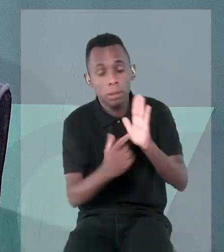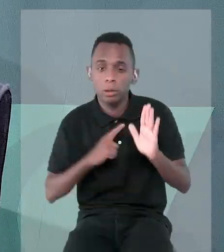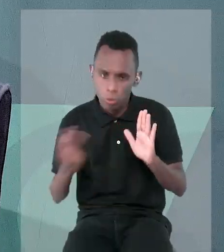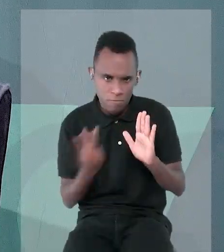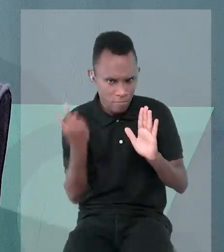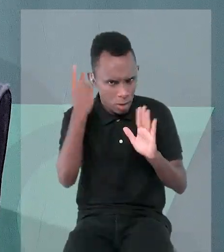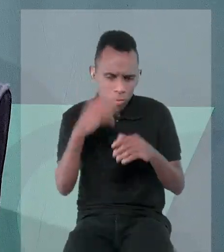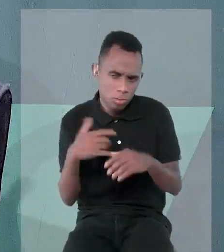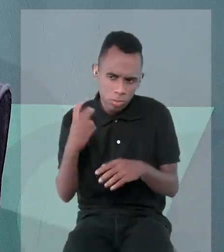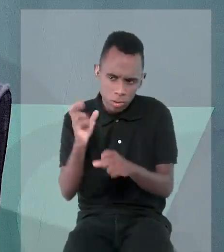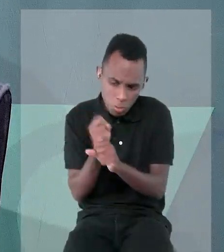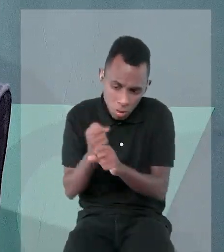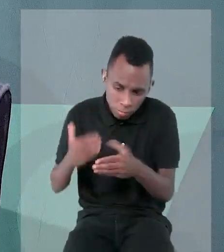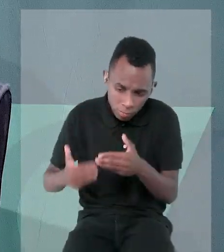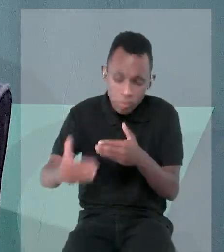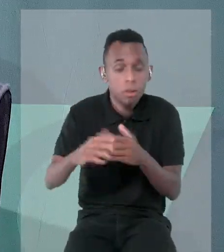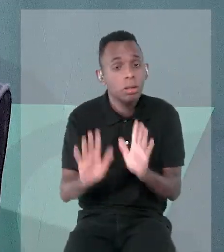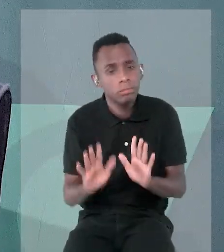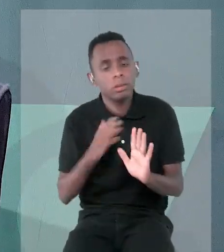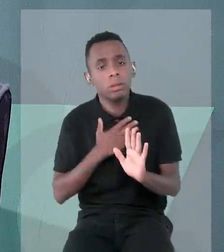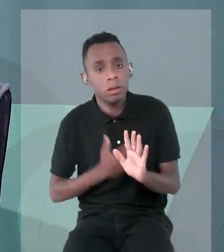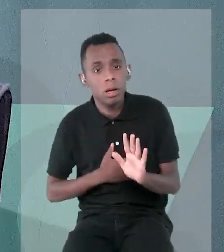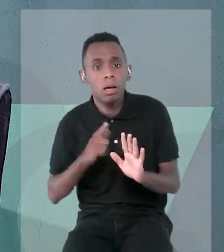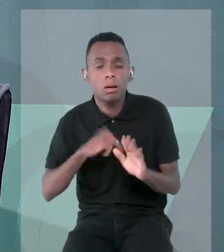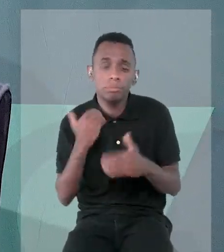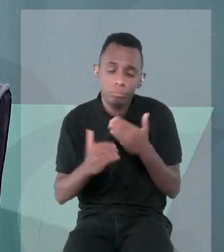né? Então esses primeiros 5 anos estão, por enquanto,